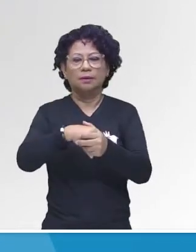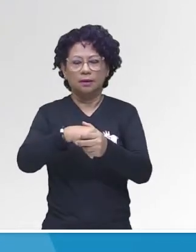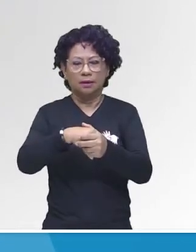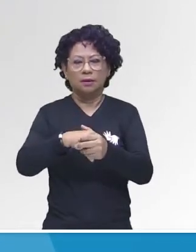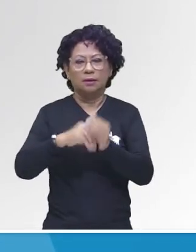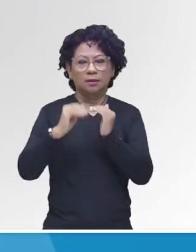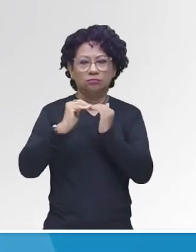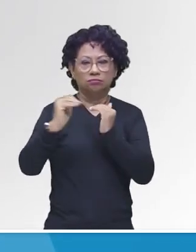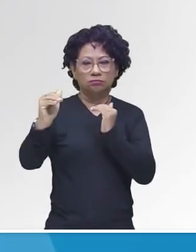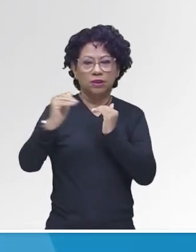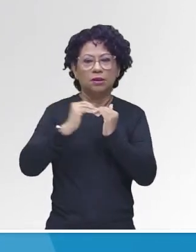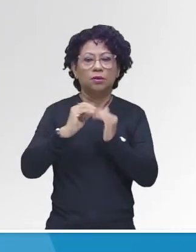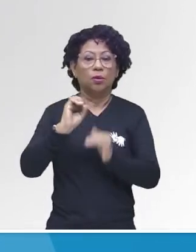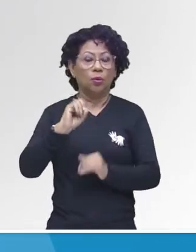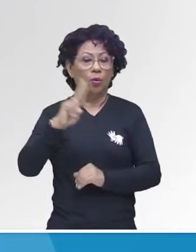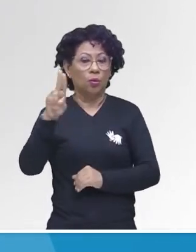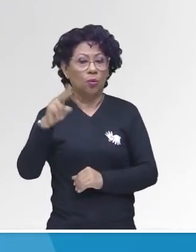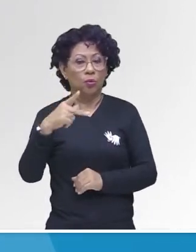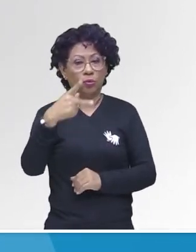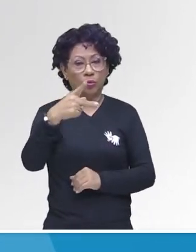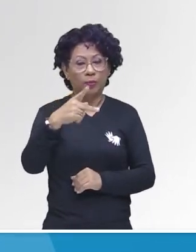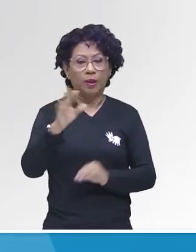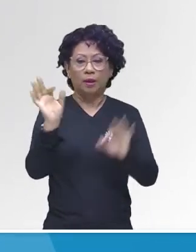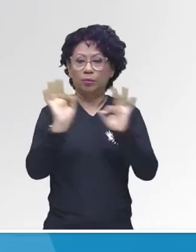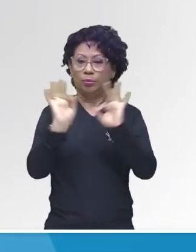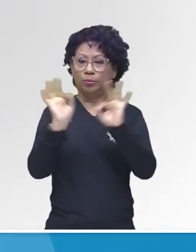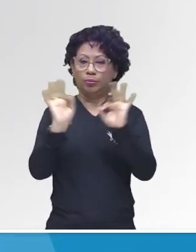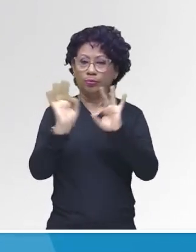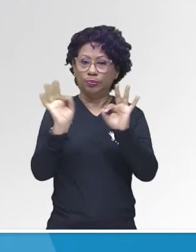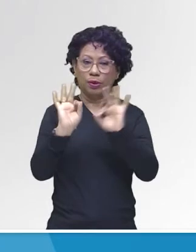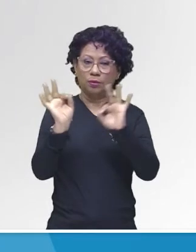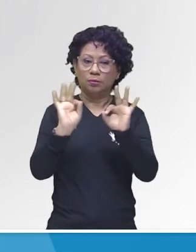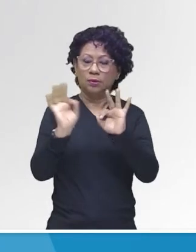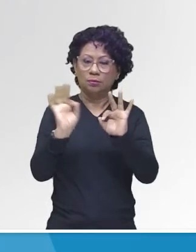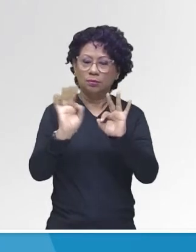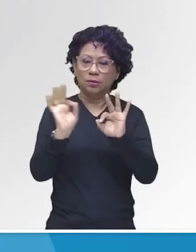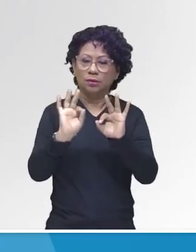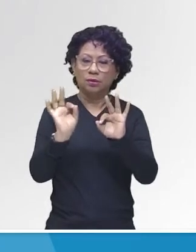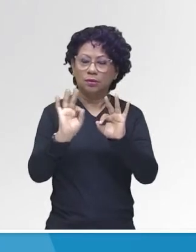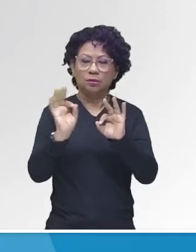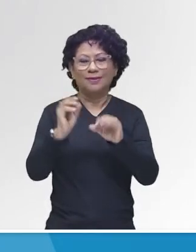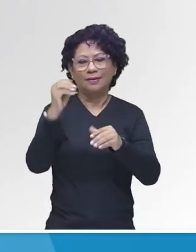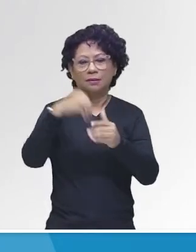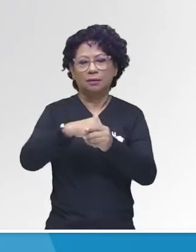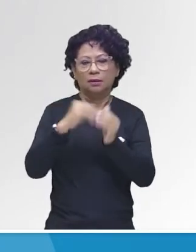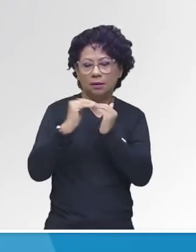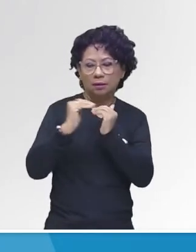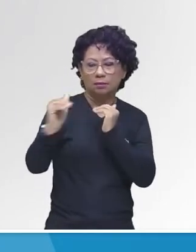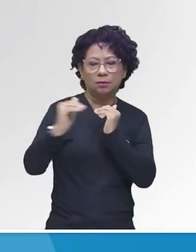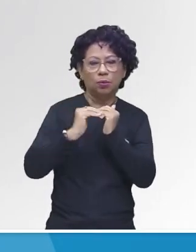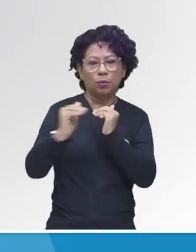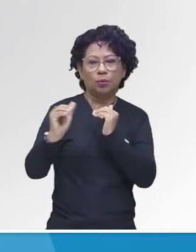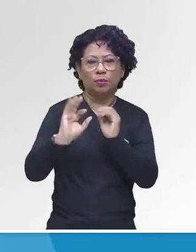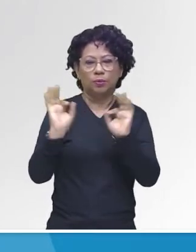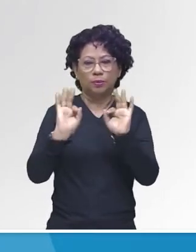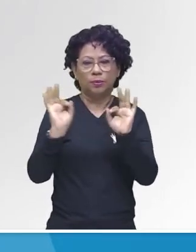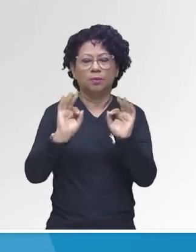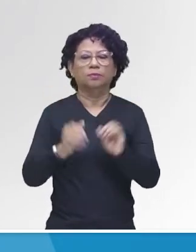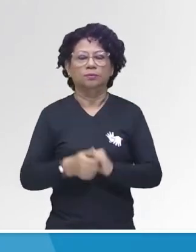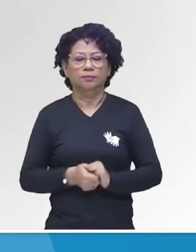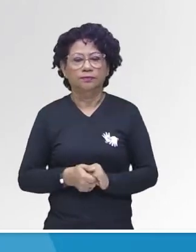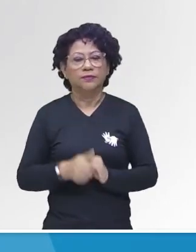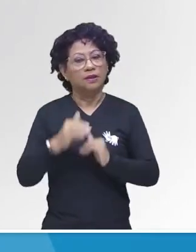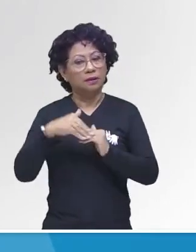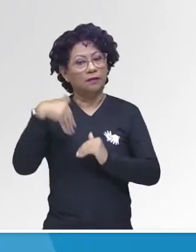Ou o ponto P não pertence. Esse tracinho aí significa que ele não pertence ao plano alfa. Então, ele está